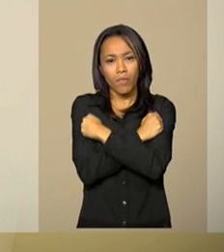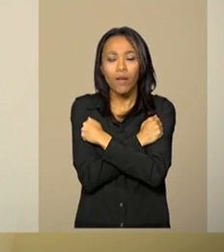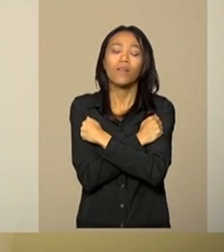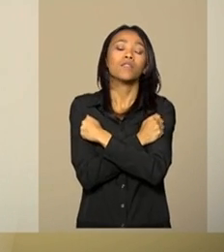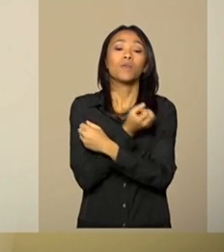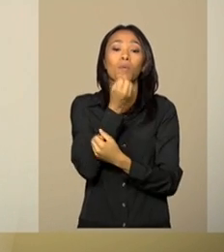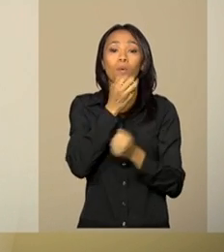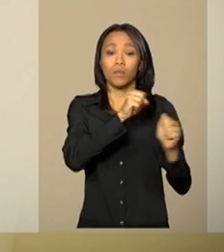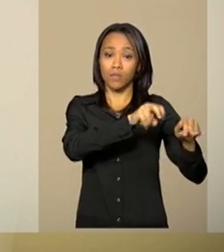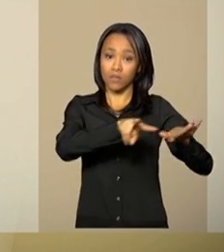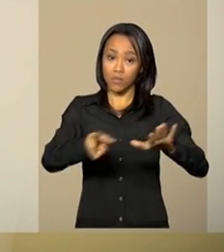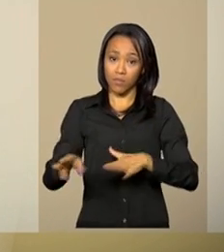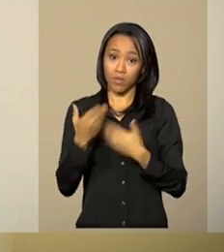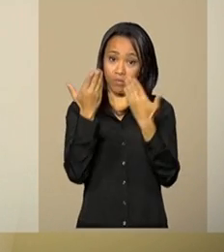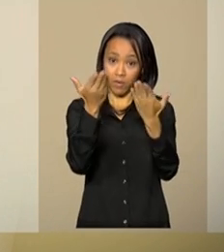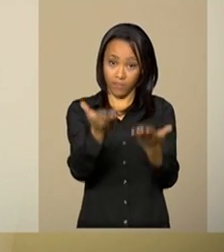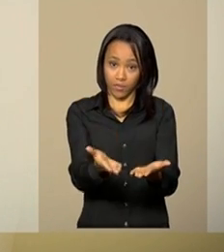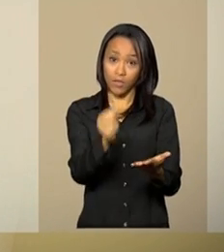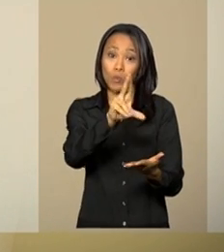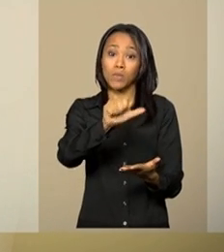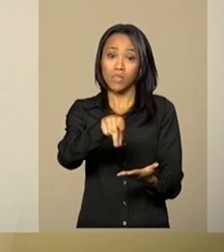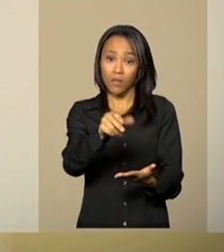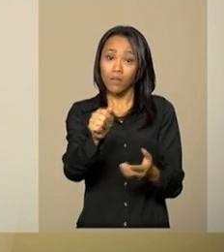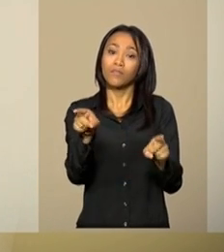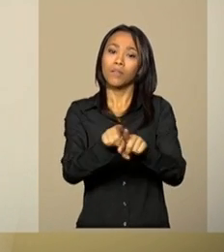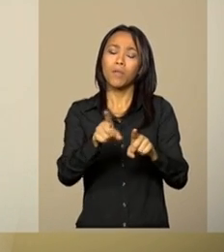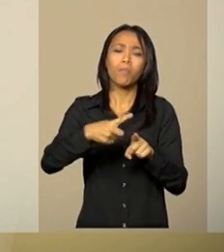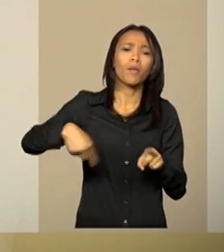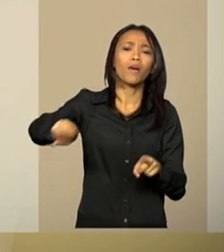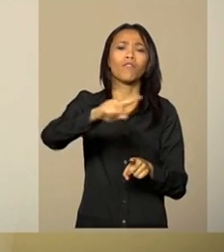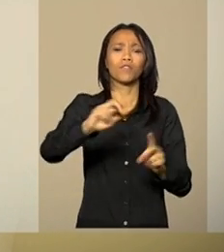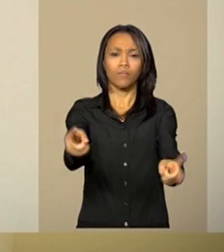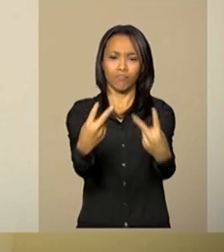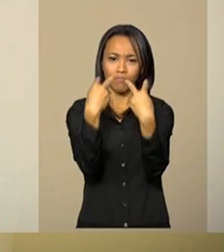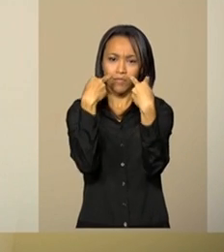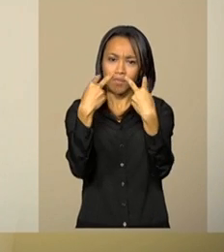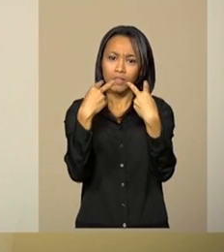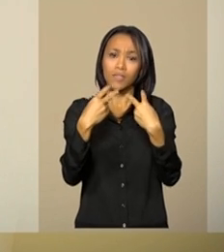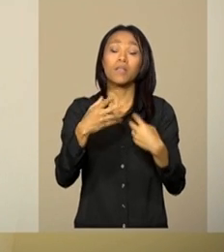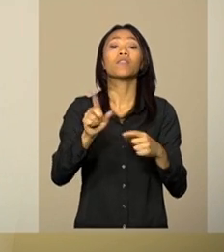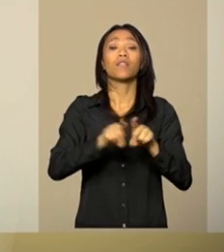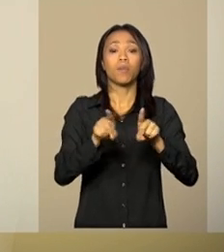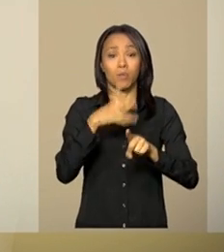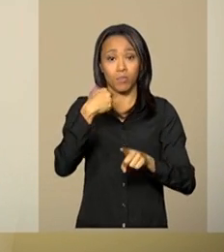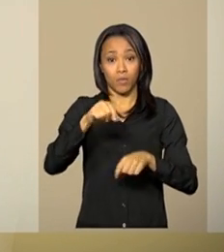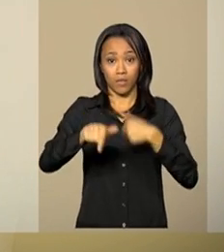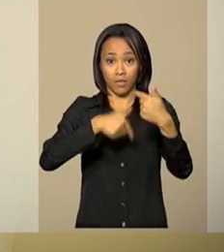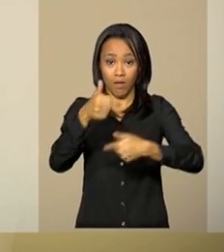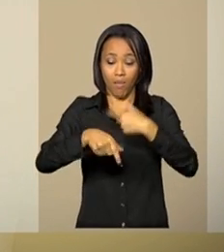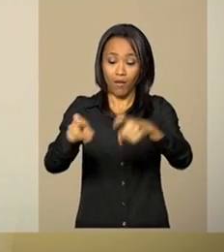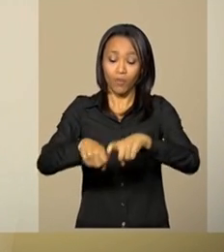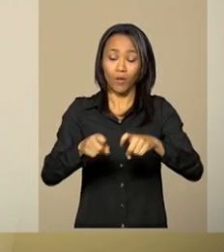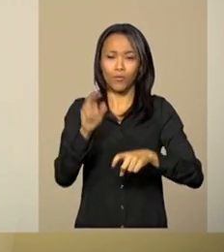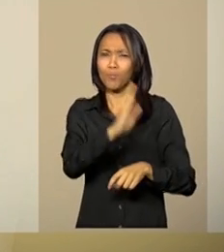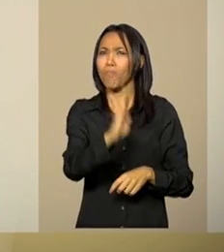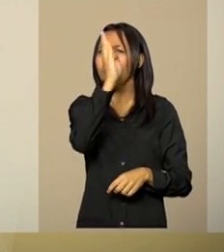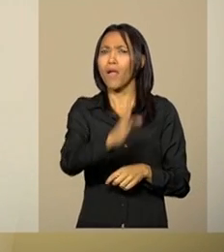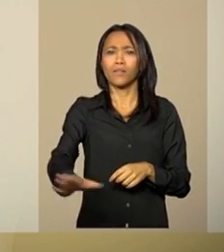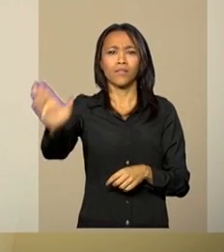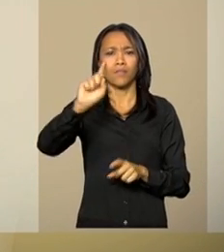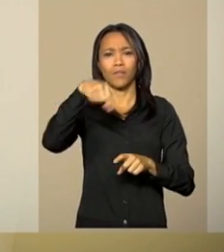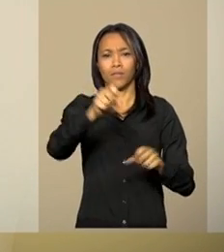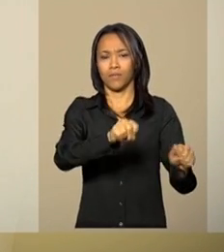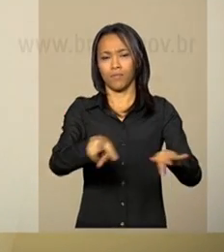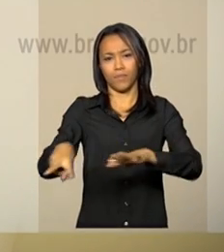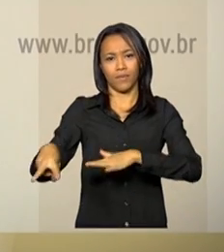e uma boa semana para você, Luciano, para os nossos ouvintes, para os nossos agricultores familiares do Brasil afora. Até a semana que